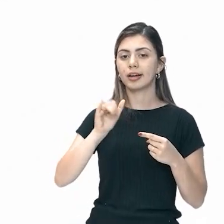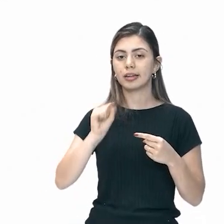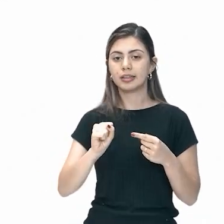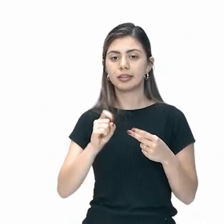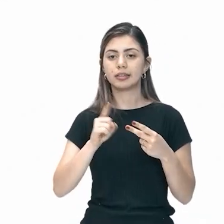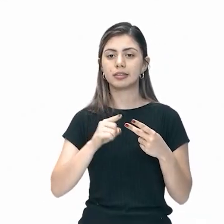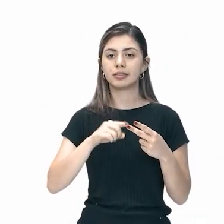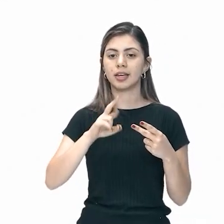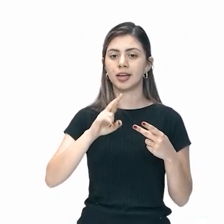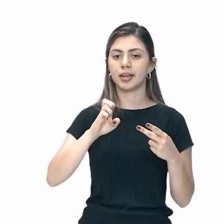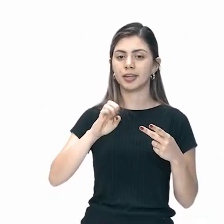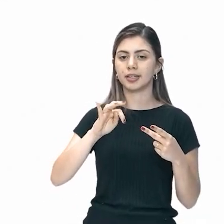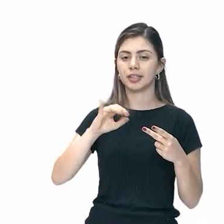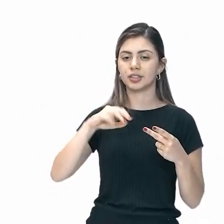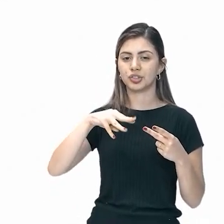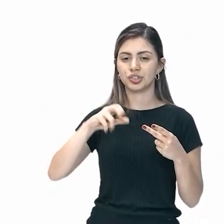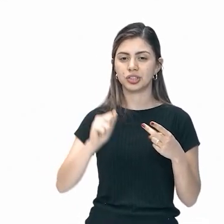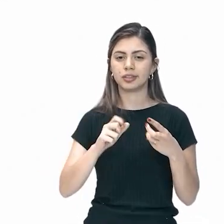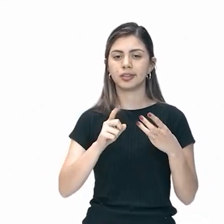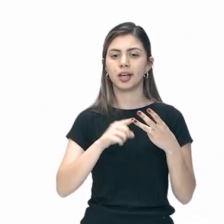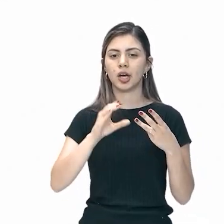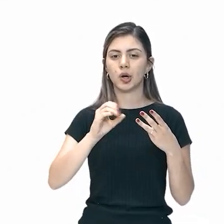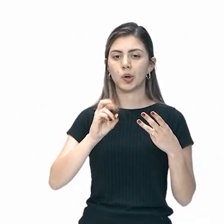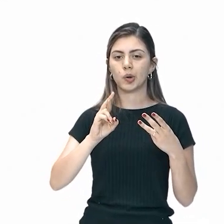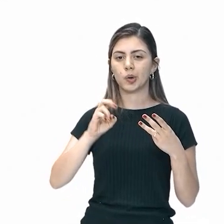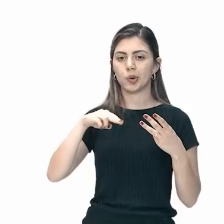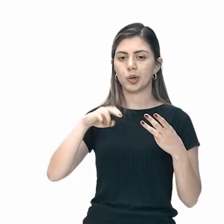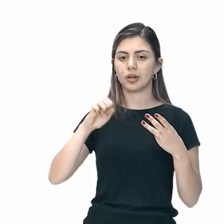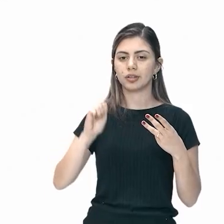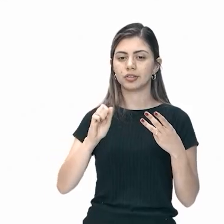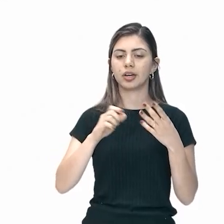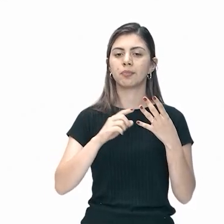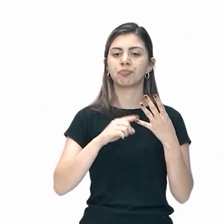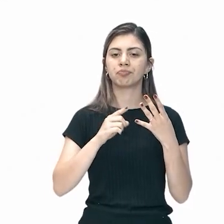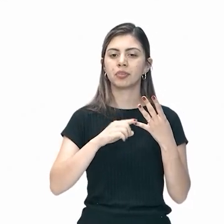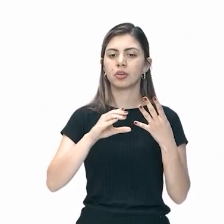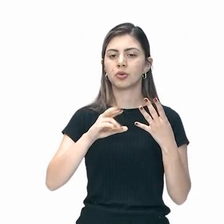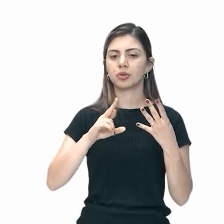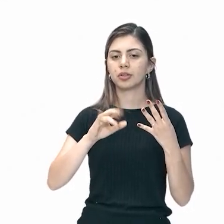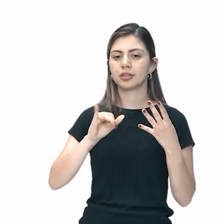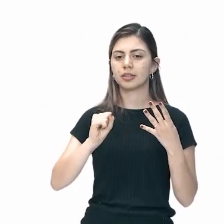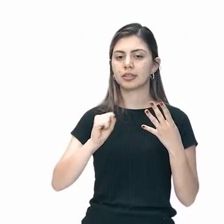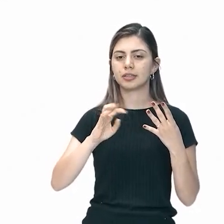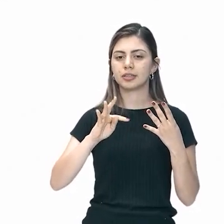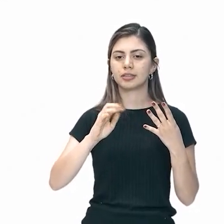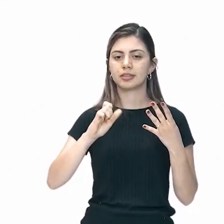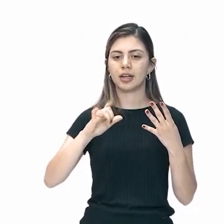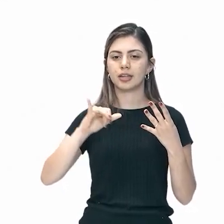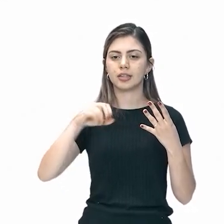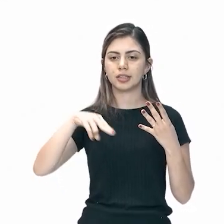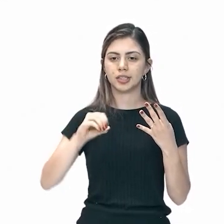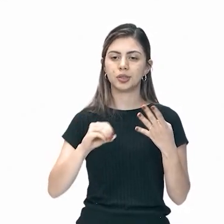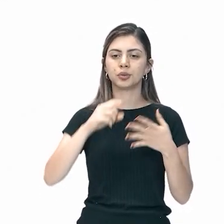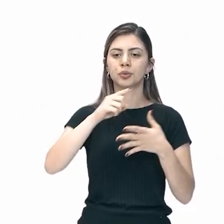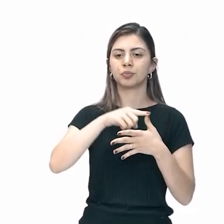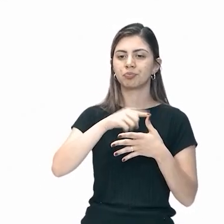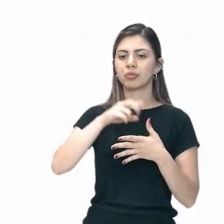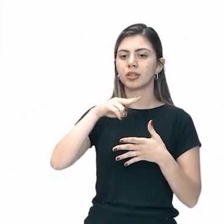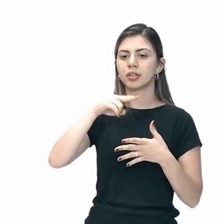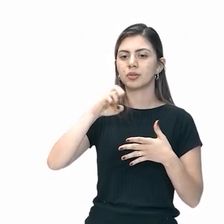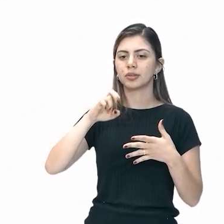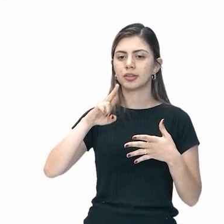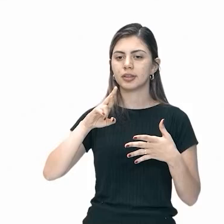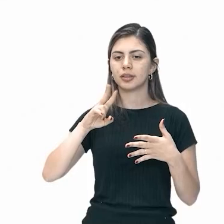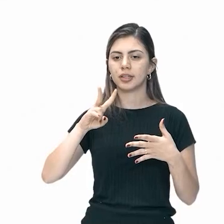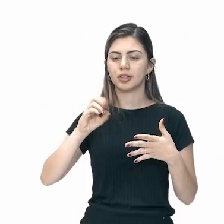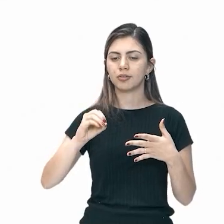retina, a córnea, o cristalino e o nervo óptico. E aí, o que eu vou fazer é comentar sobre cada ponto desse. Mas